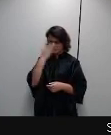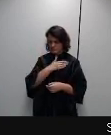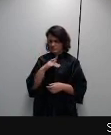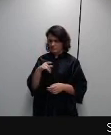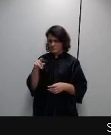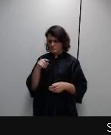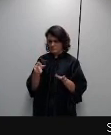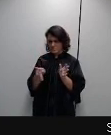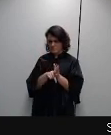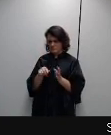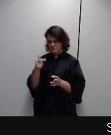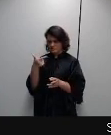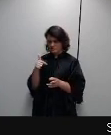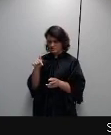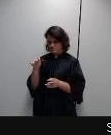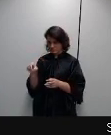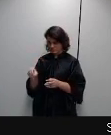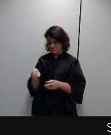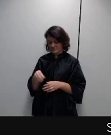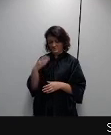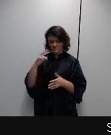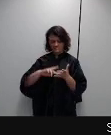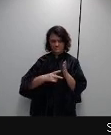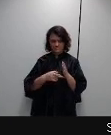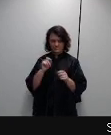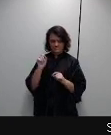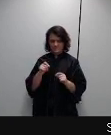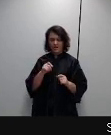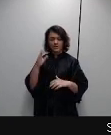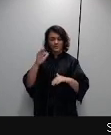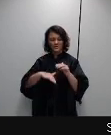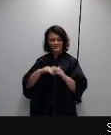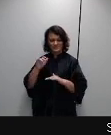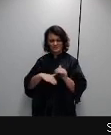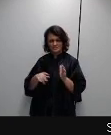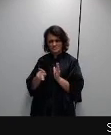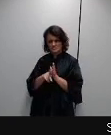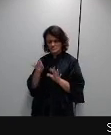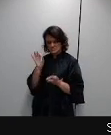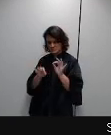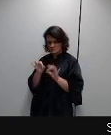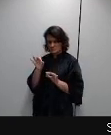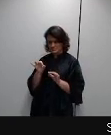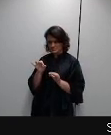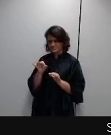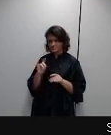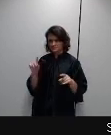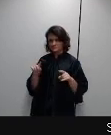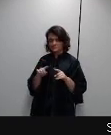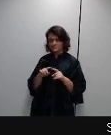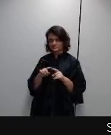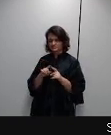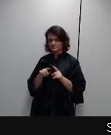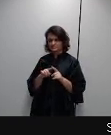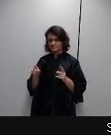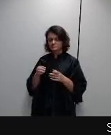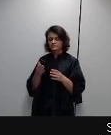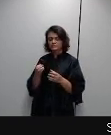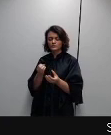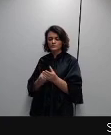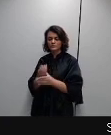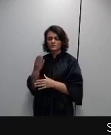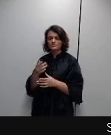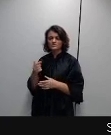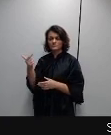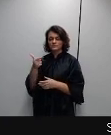ou seja a verificação se a qualificação jurídica dos fatos foi feito na Instância de origem segundo a